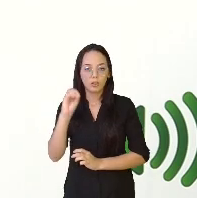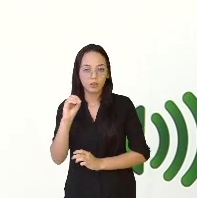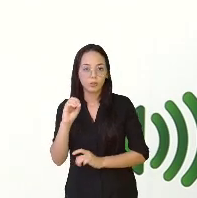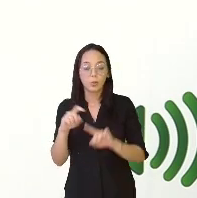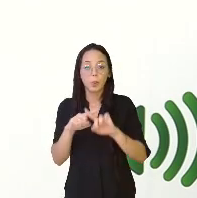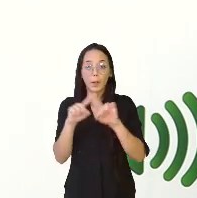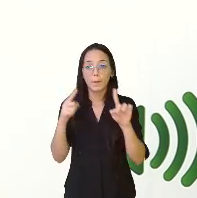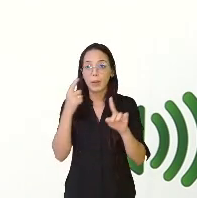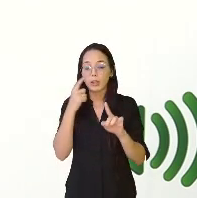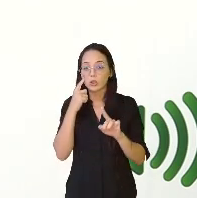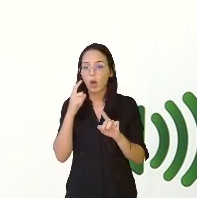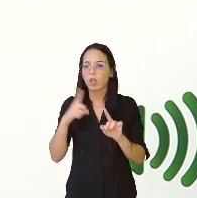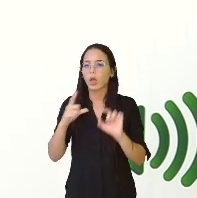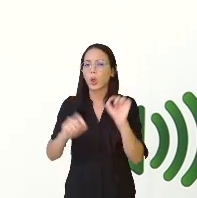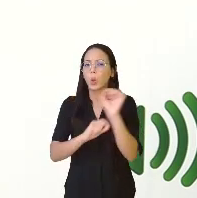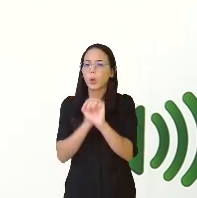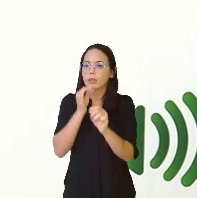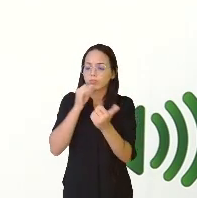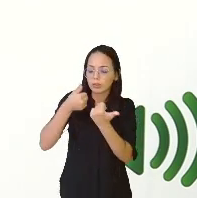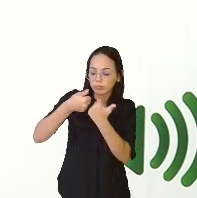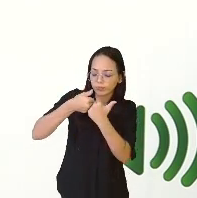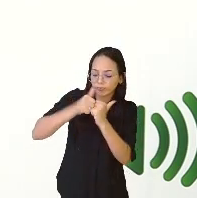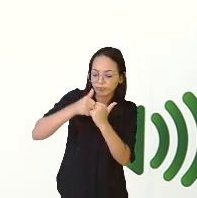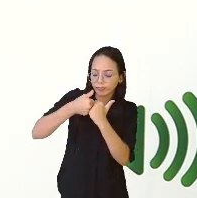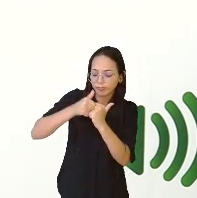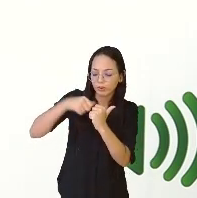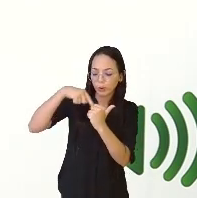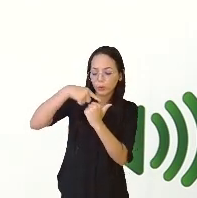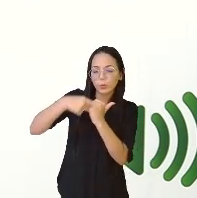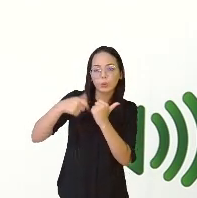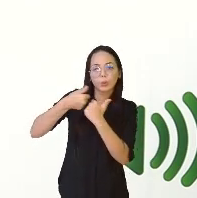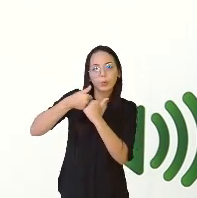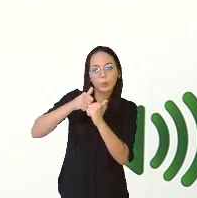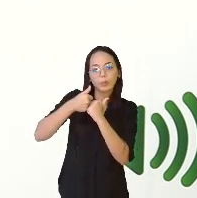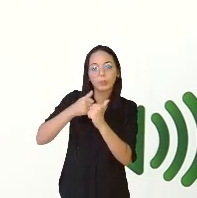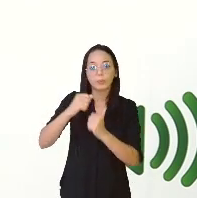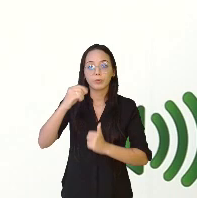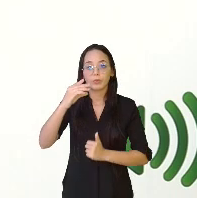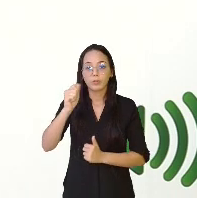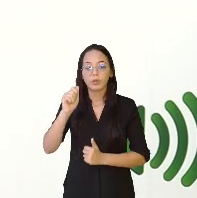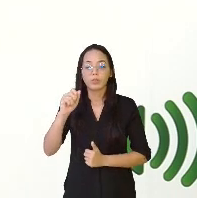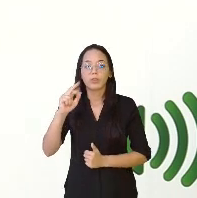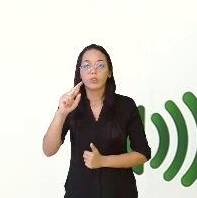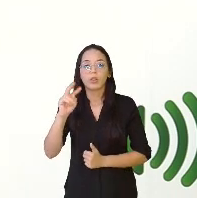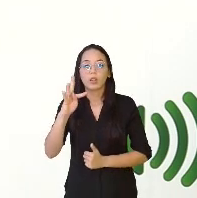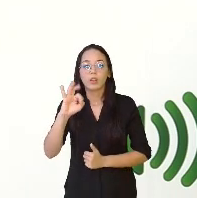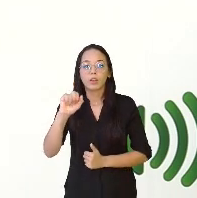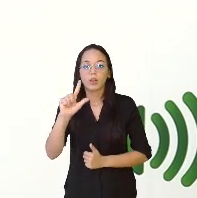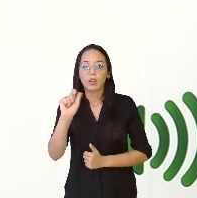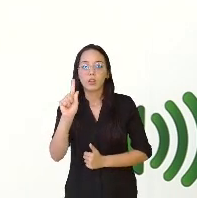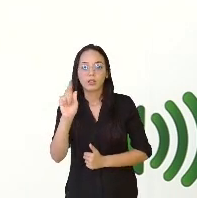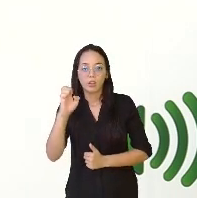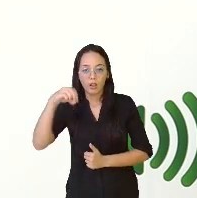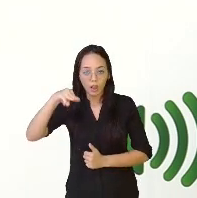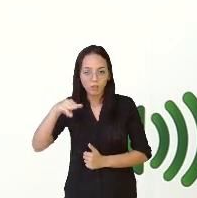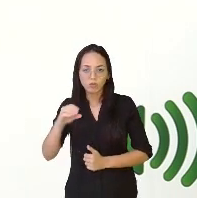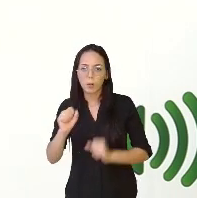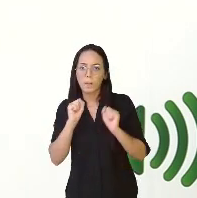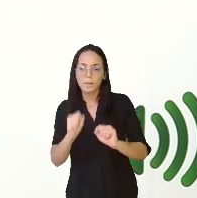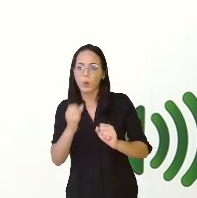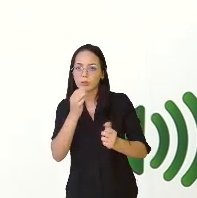feita a partir de cartilagens, tá? Essas cartilagens, elas podem ser móveis, semimóveis